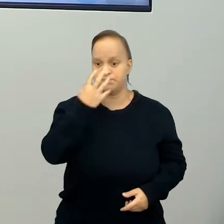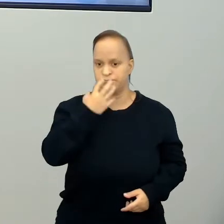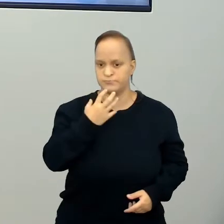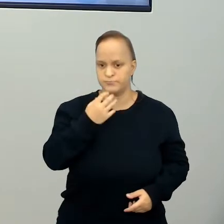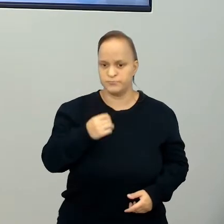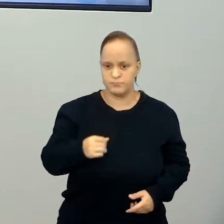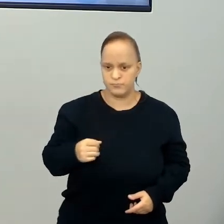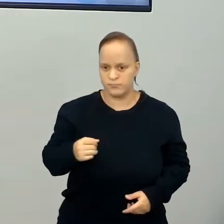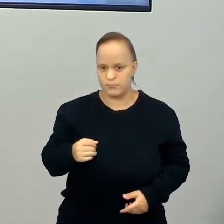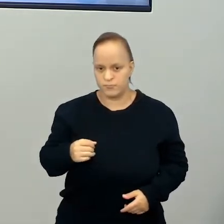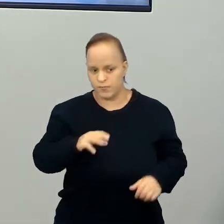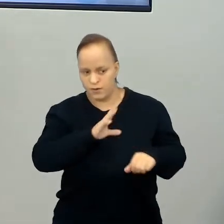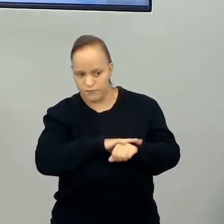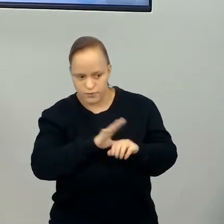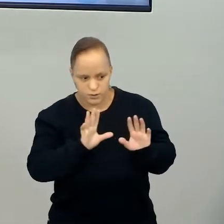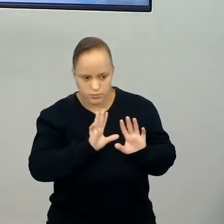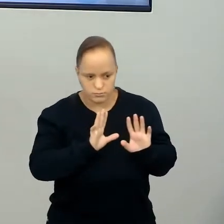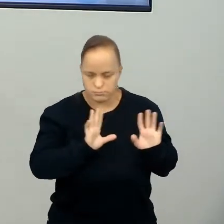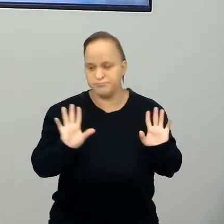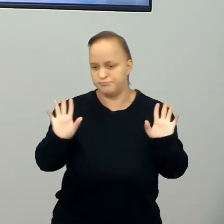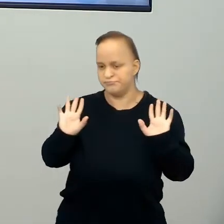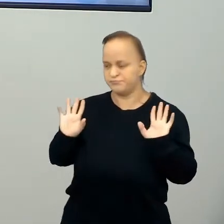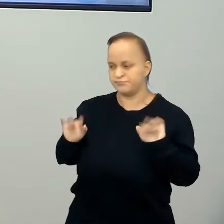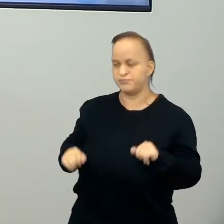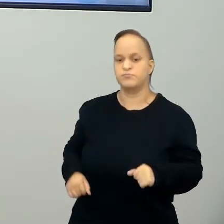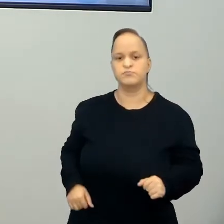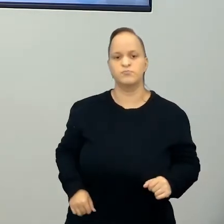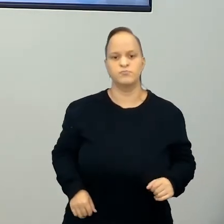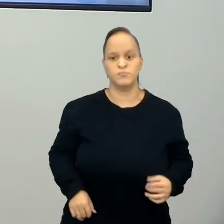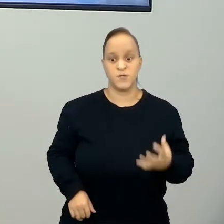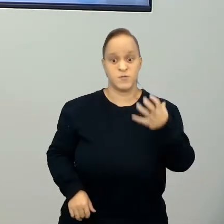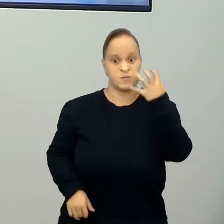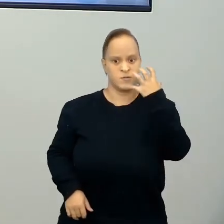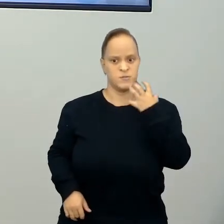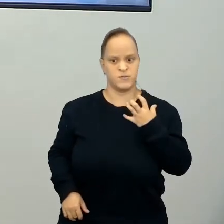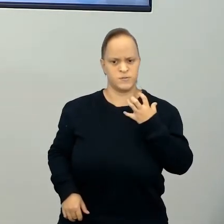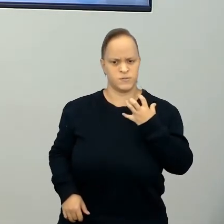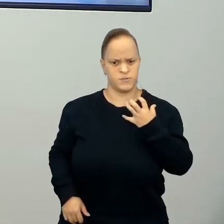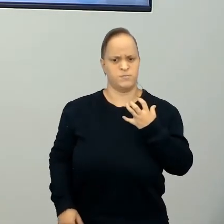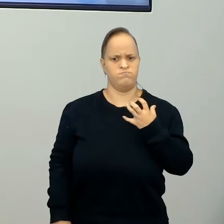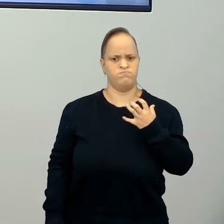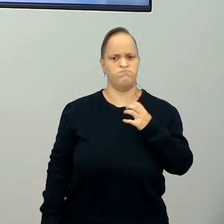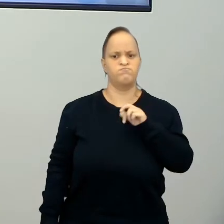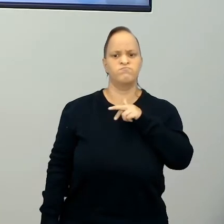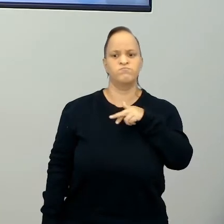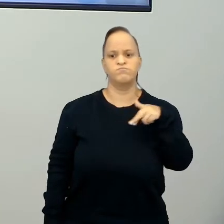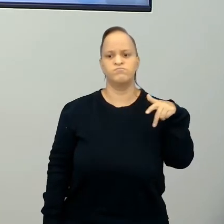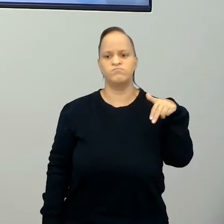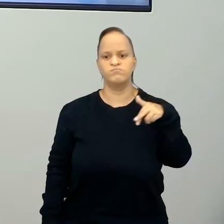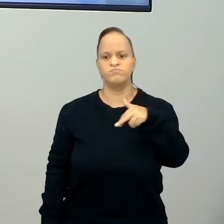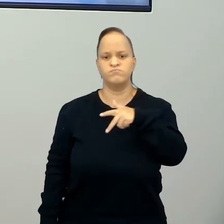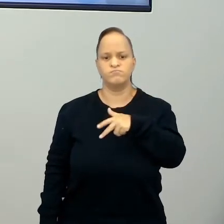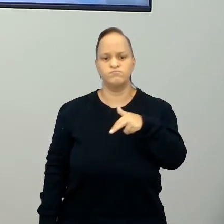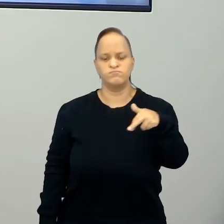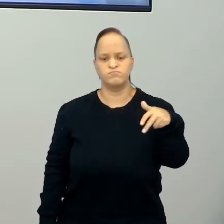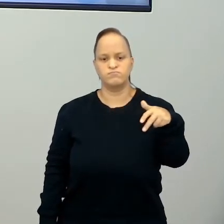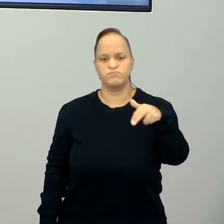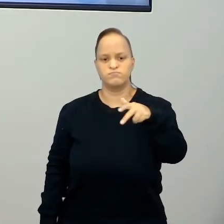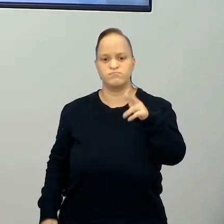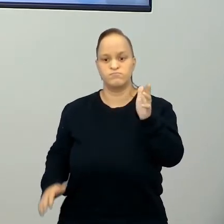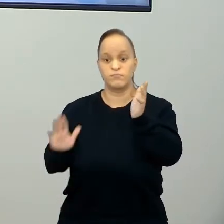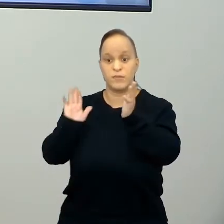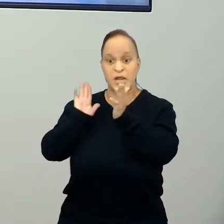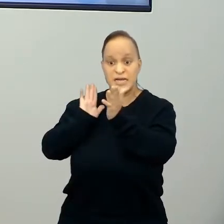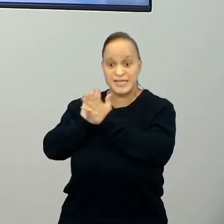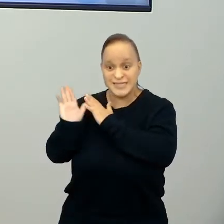alguma coisa? Não. Então tudo bem. E vai embora. E ele tá sendo seríssimo pelos corredores aqui da EFAP. Quando a gente sai com ele